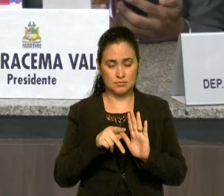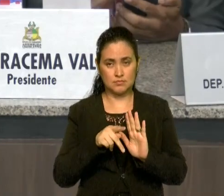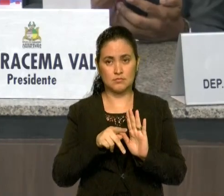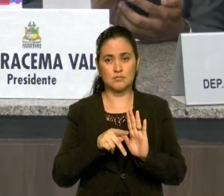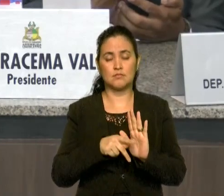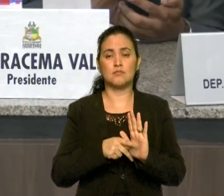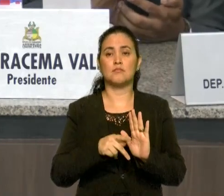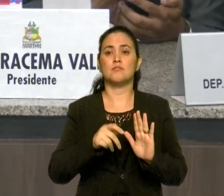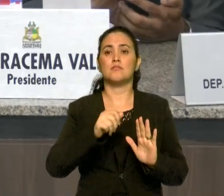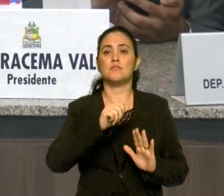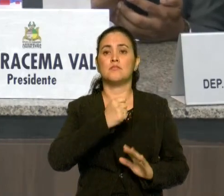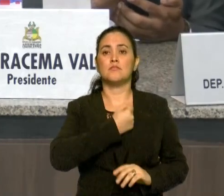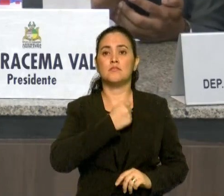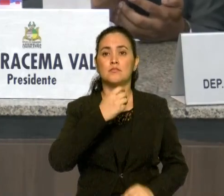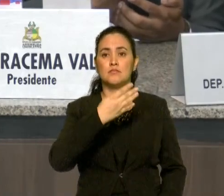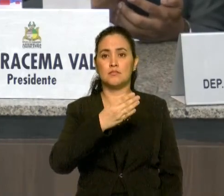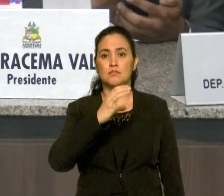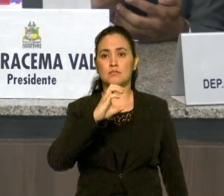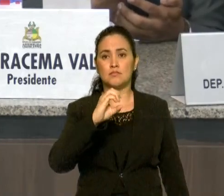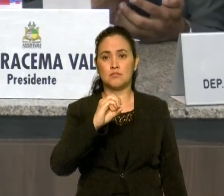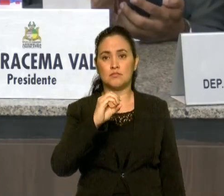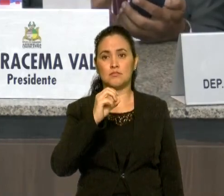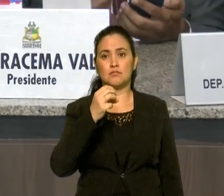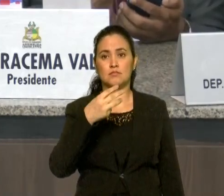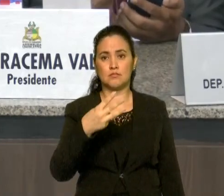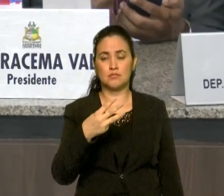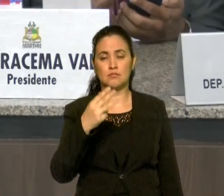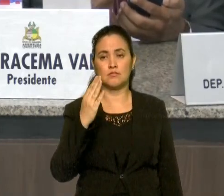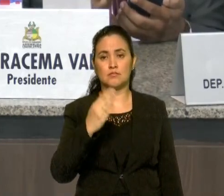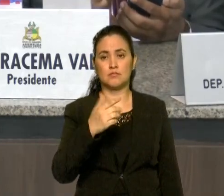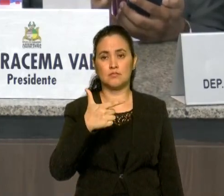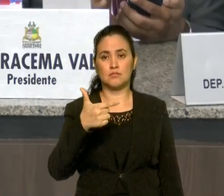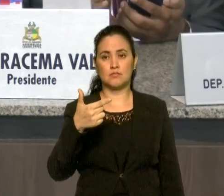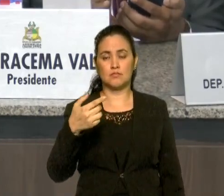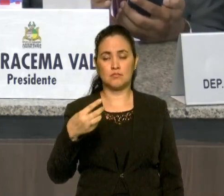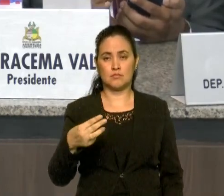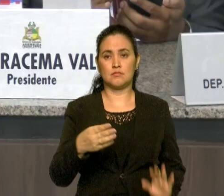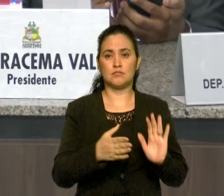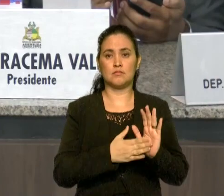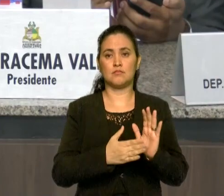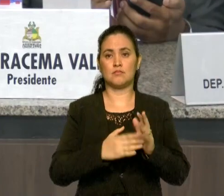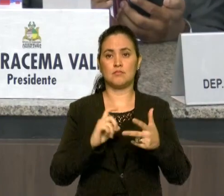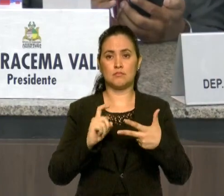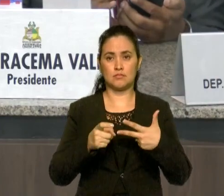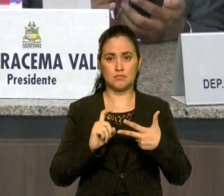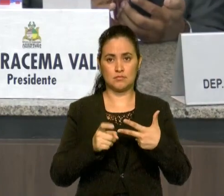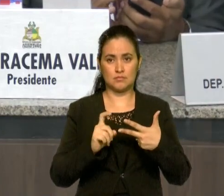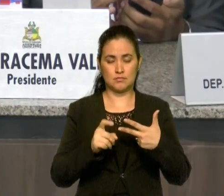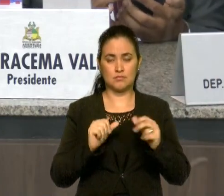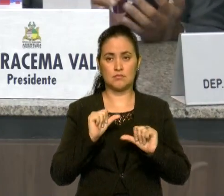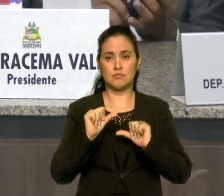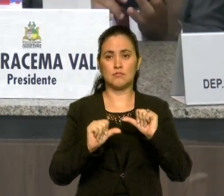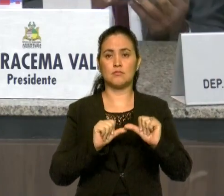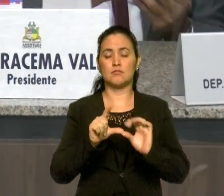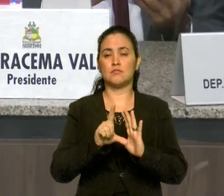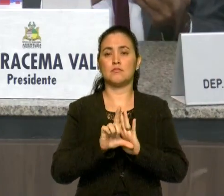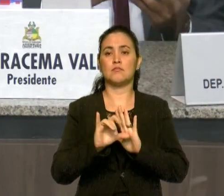403 de 2023, de autoria do Poder Executivo, que altera a Lei